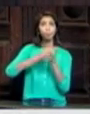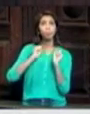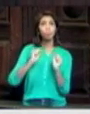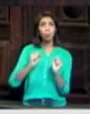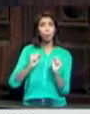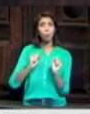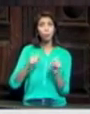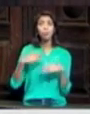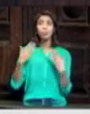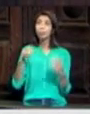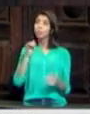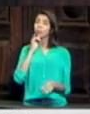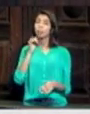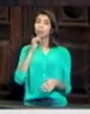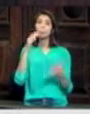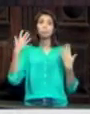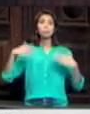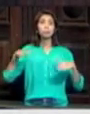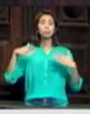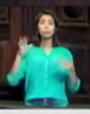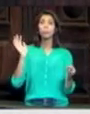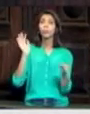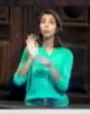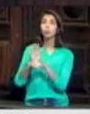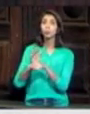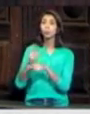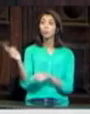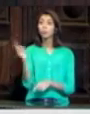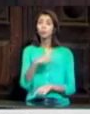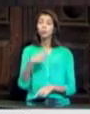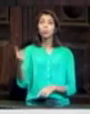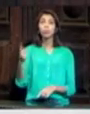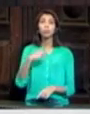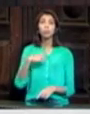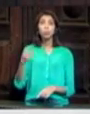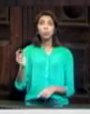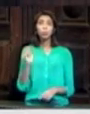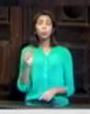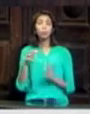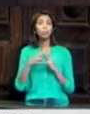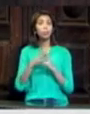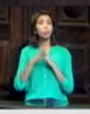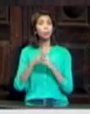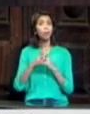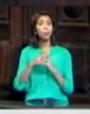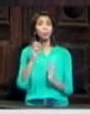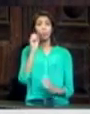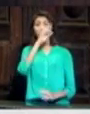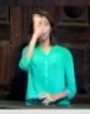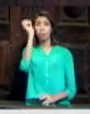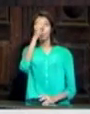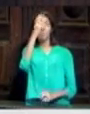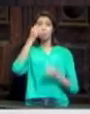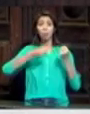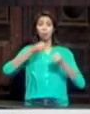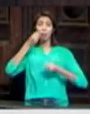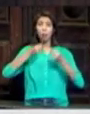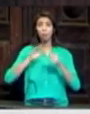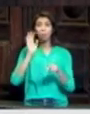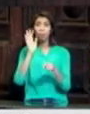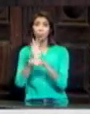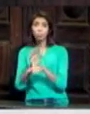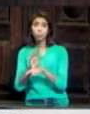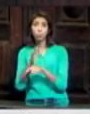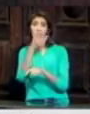um socorro na Via Lagos, nesse limite de Araruama, implica que a ambulância, que o socorro, que o